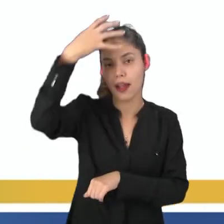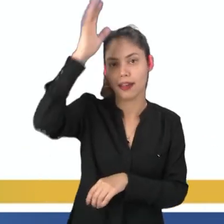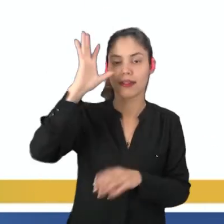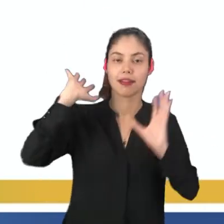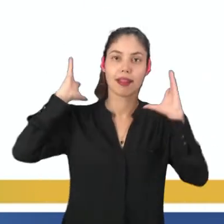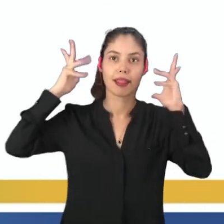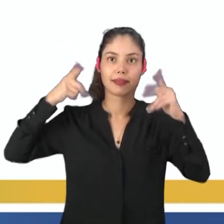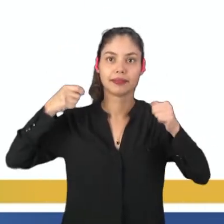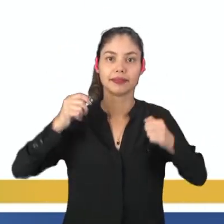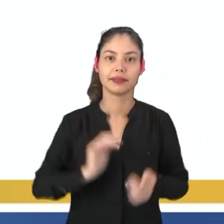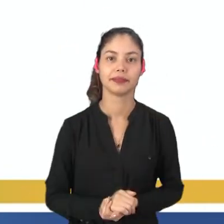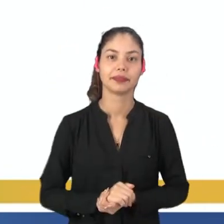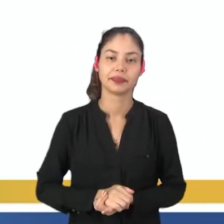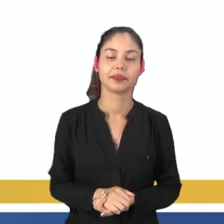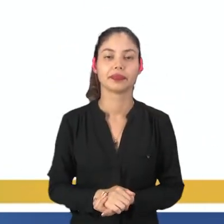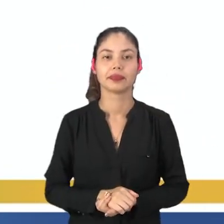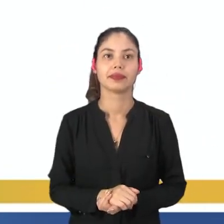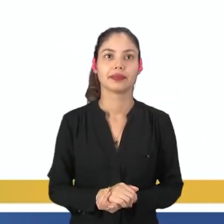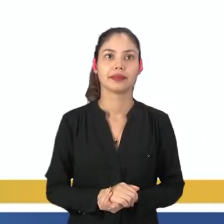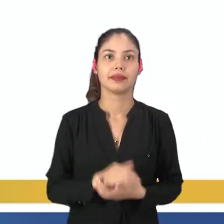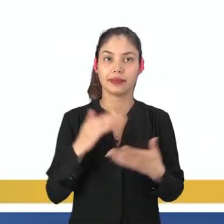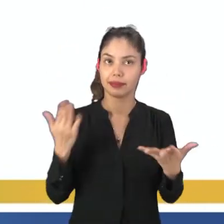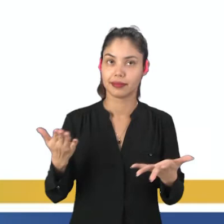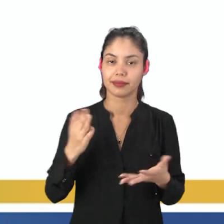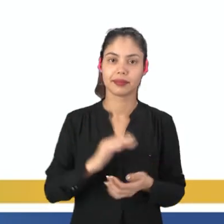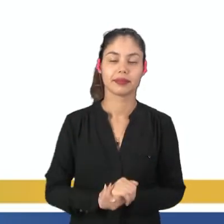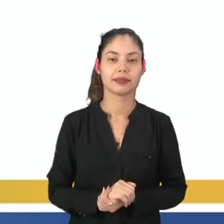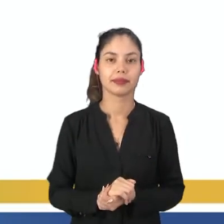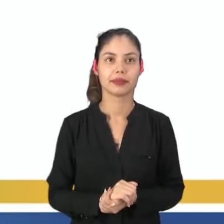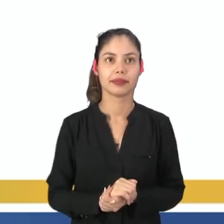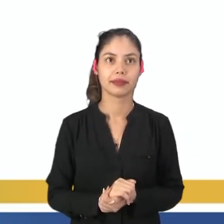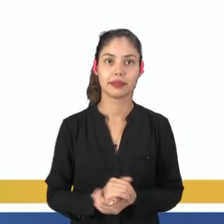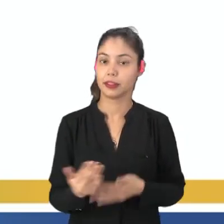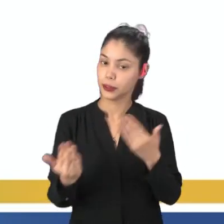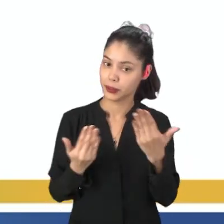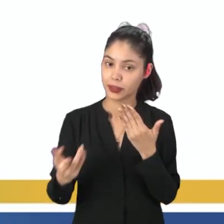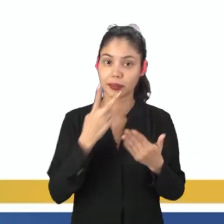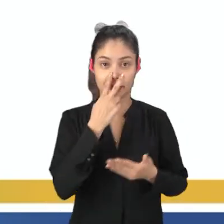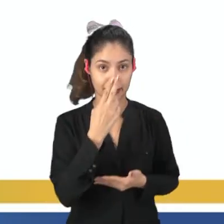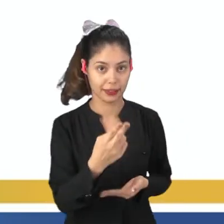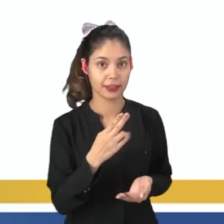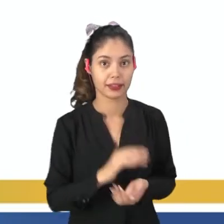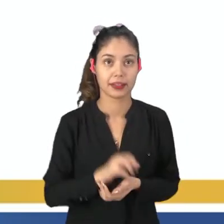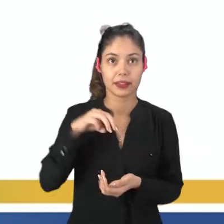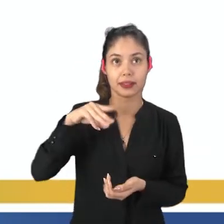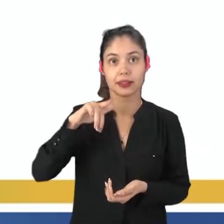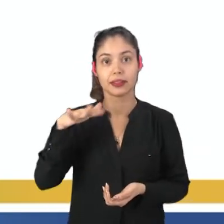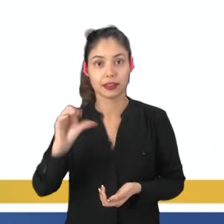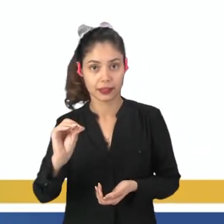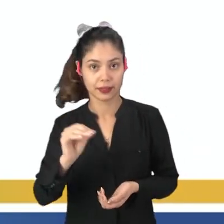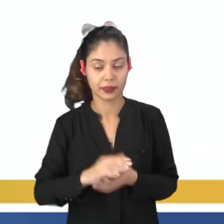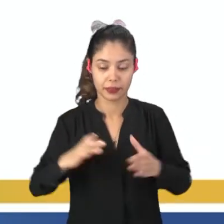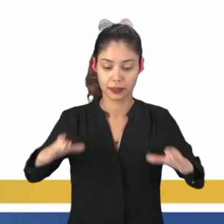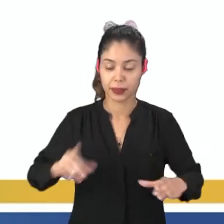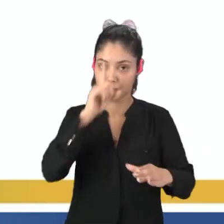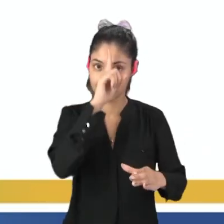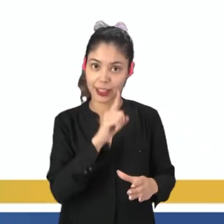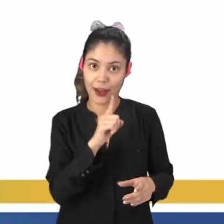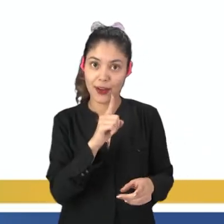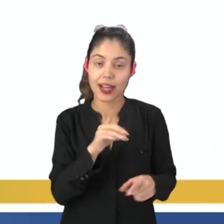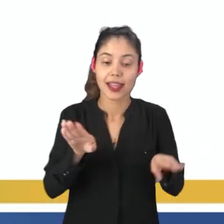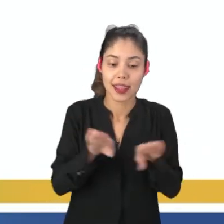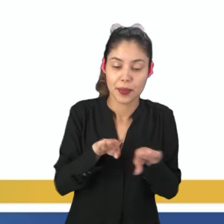Leão. E aí rima, né, porque há uma semelhança entre melão e leão por causa